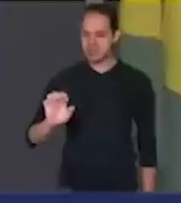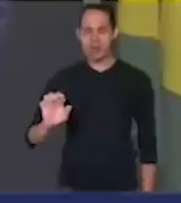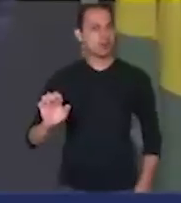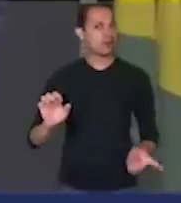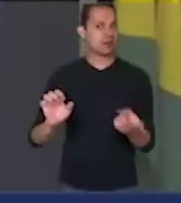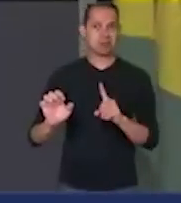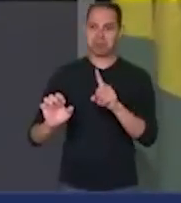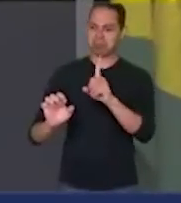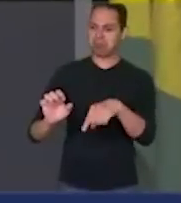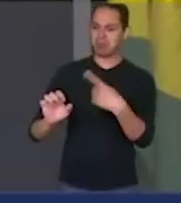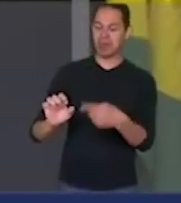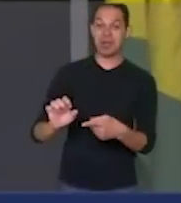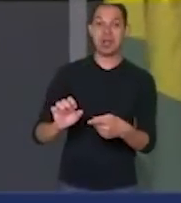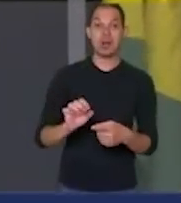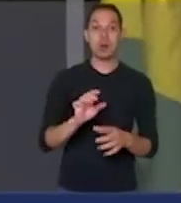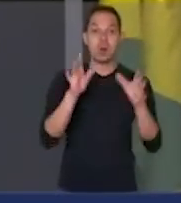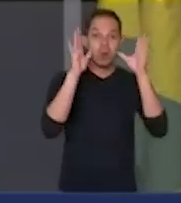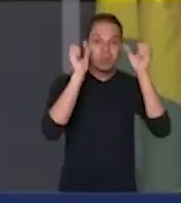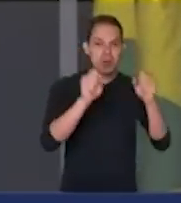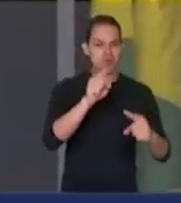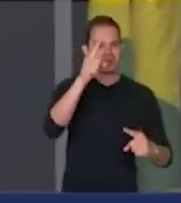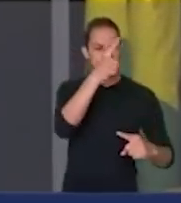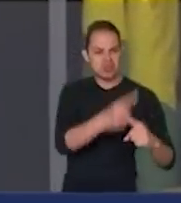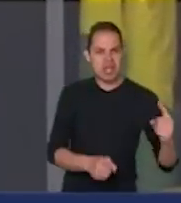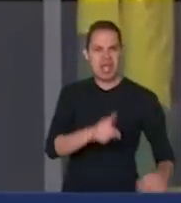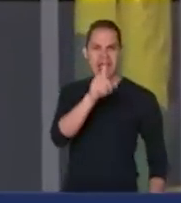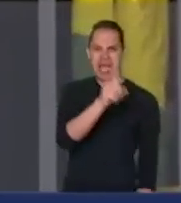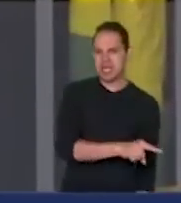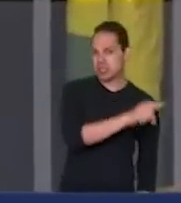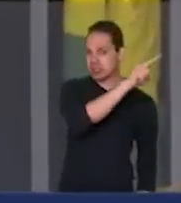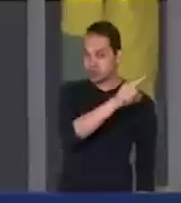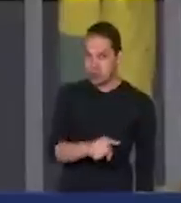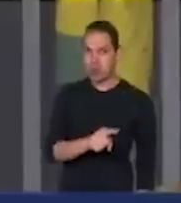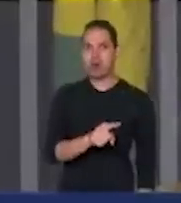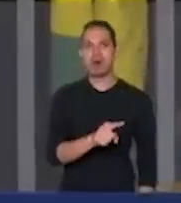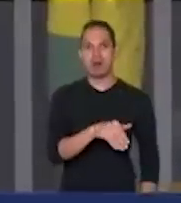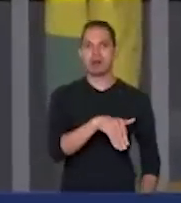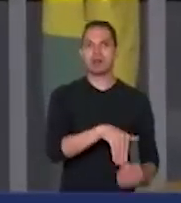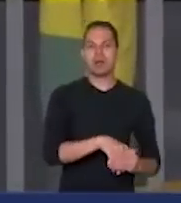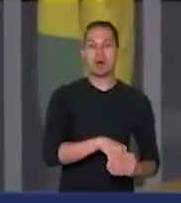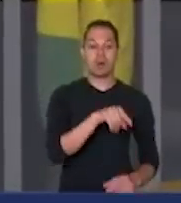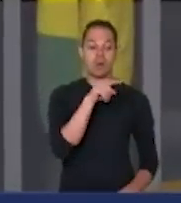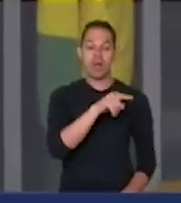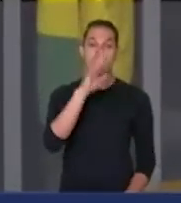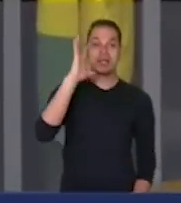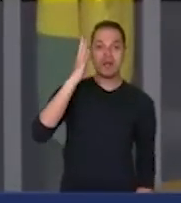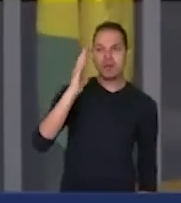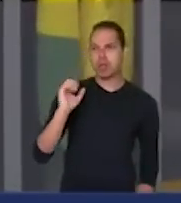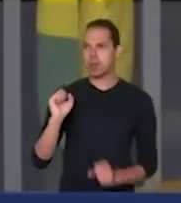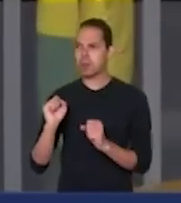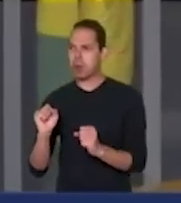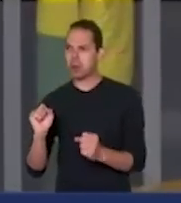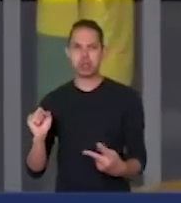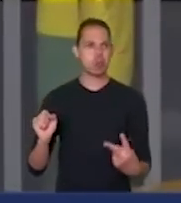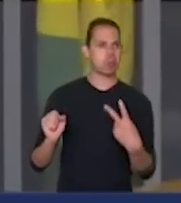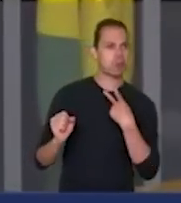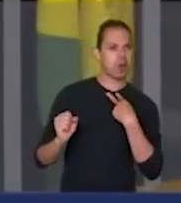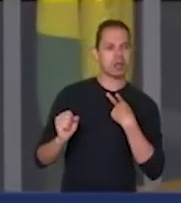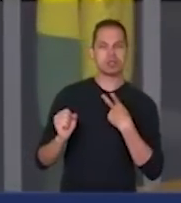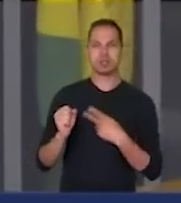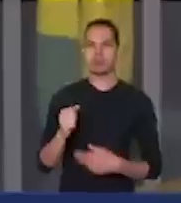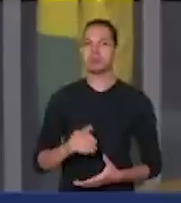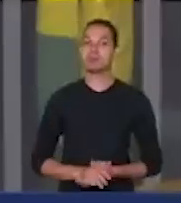censor eleitoral, que define o que se pode e o que não se pode dizer.